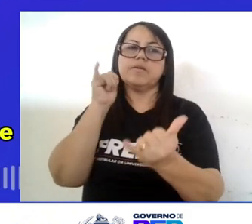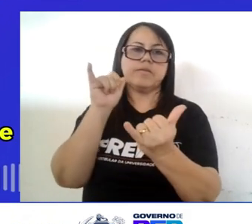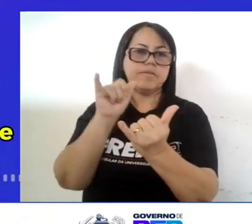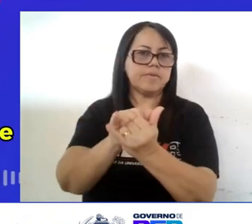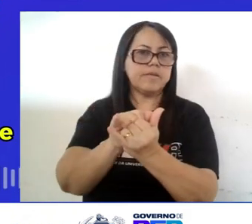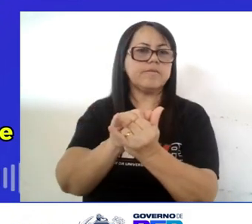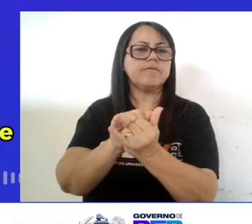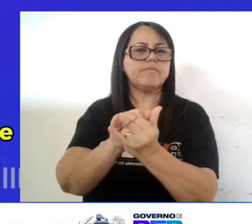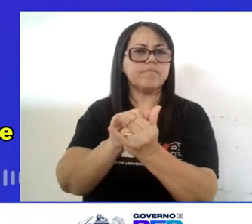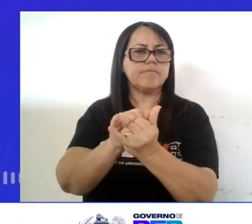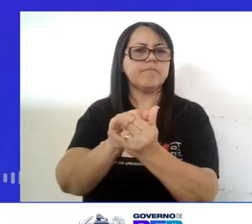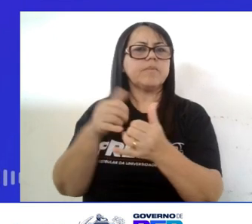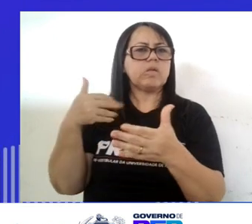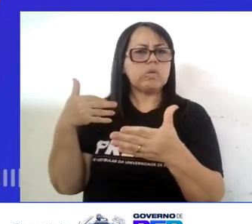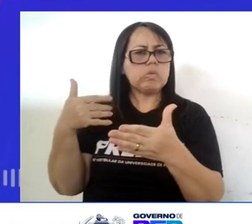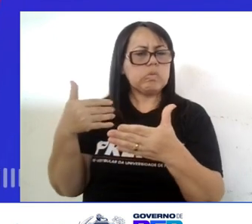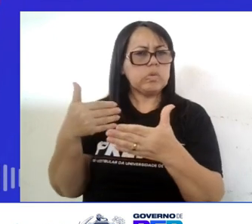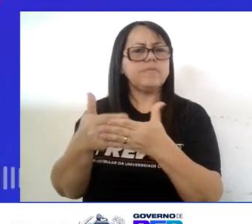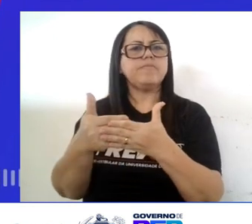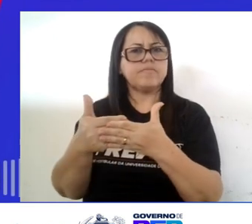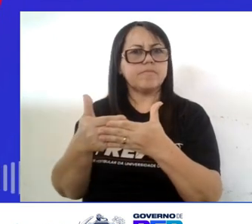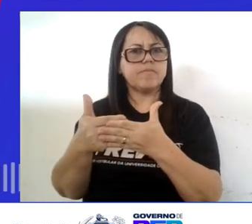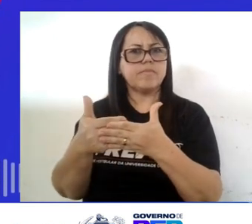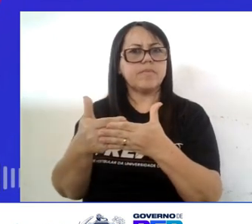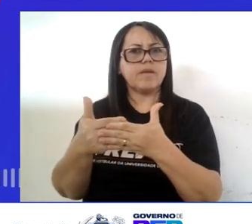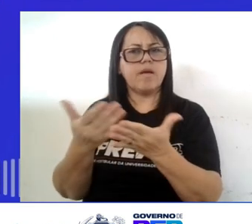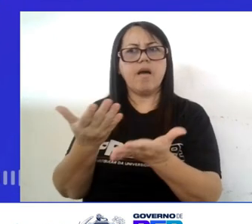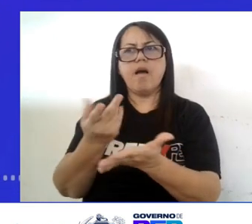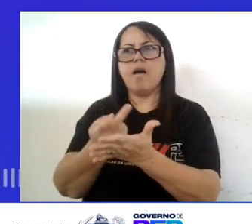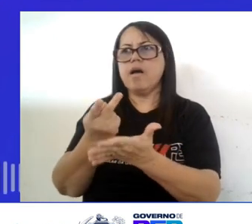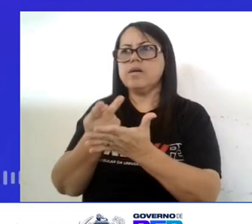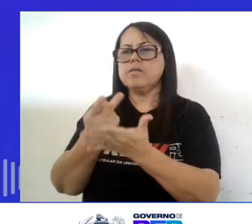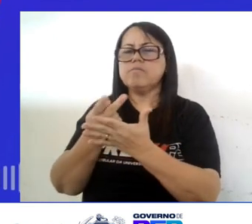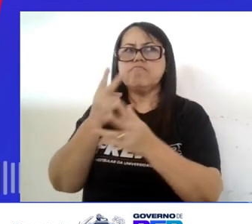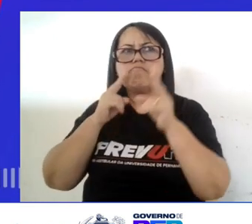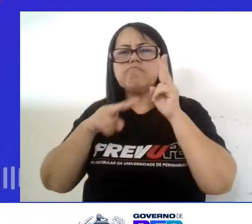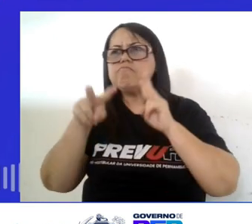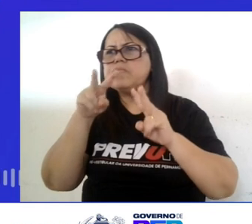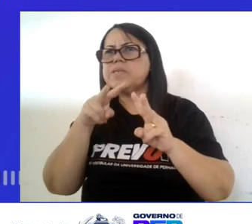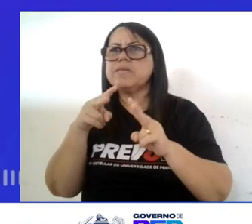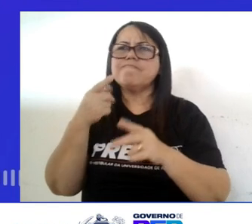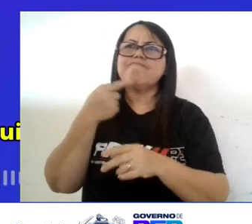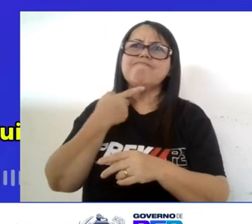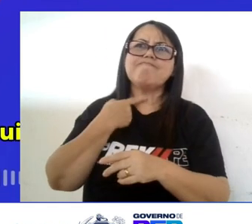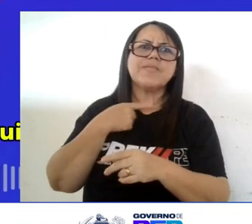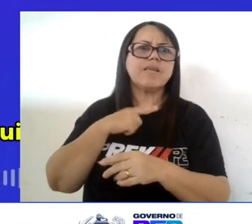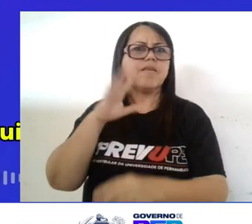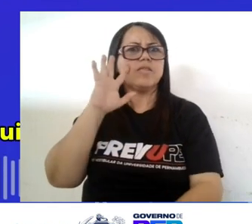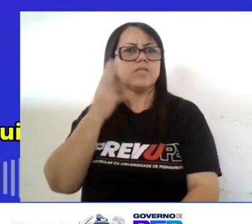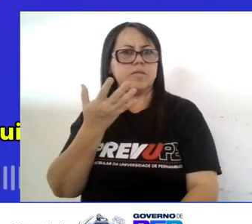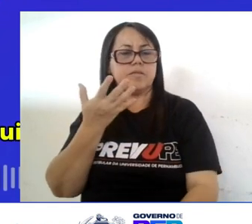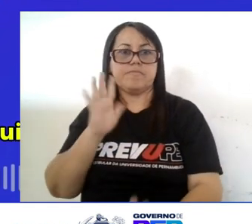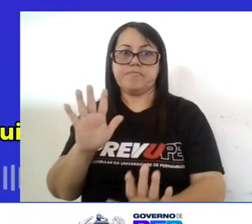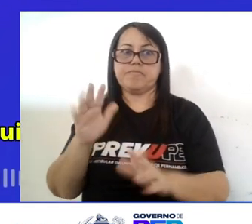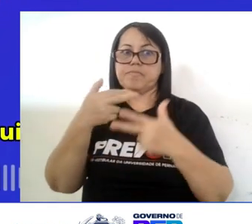estendem atualidade sem vislumbre de alguma solução entre os fatores que